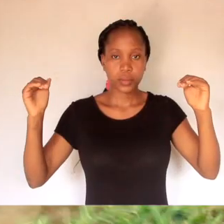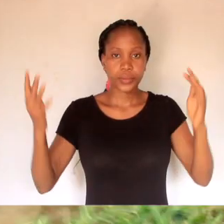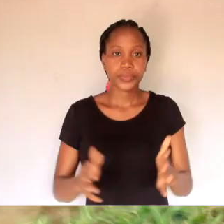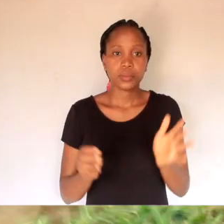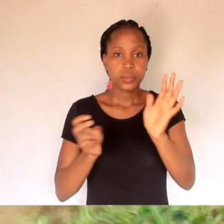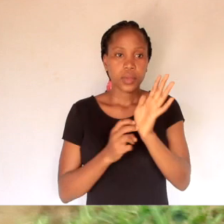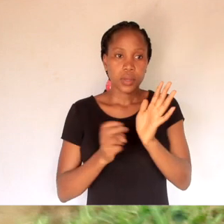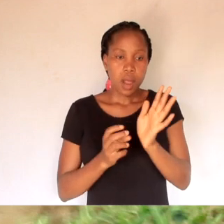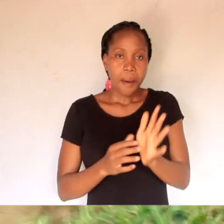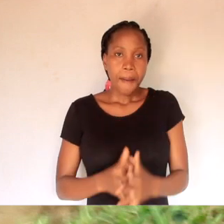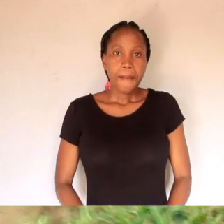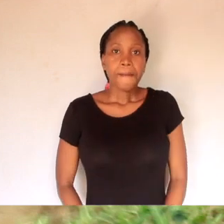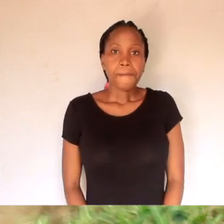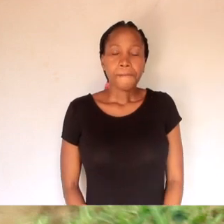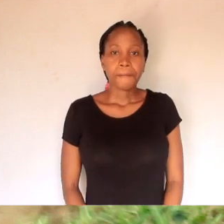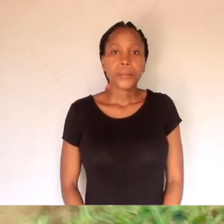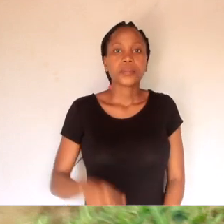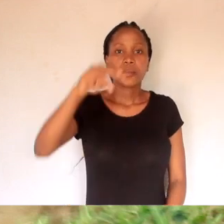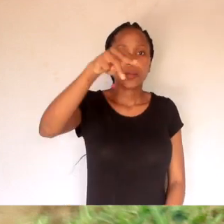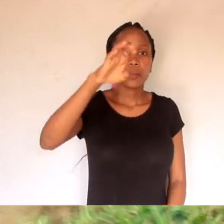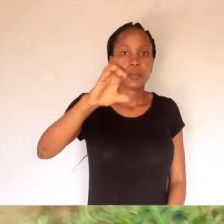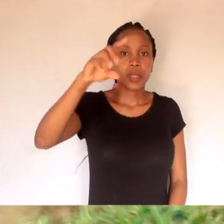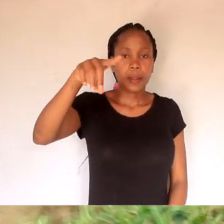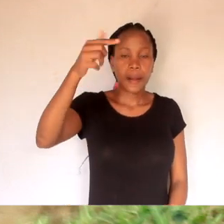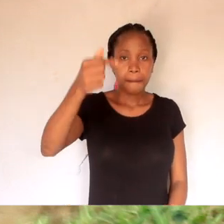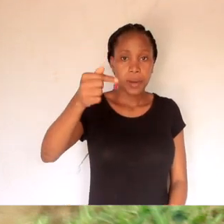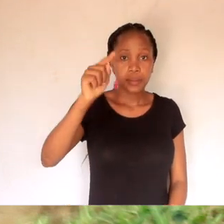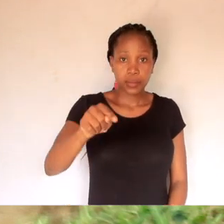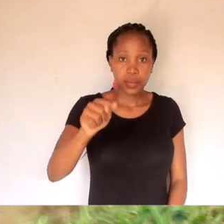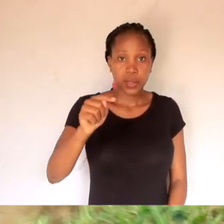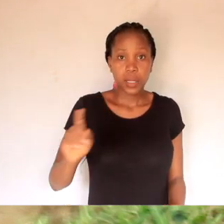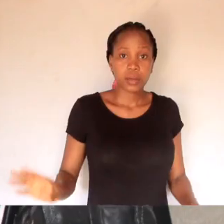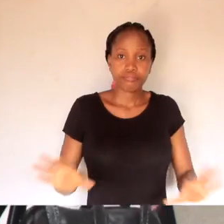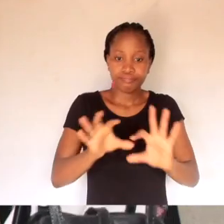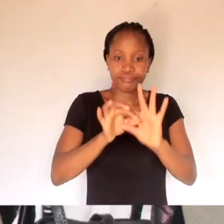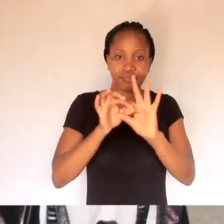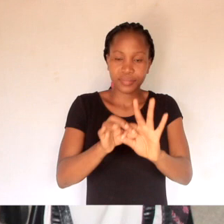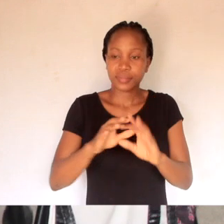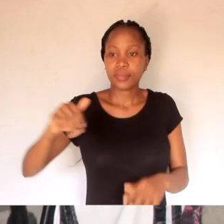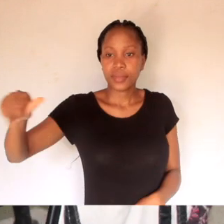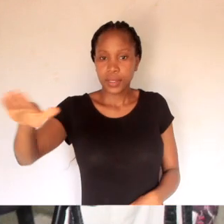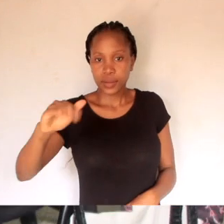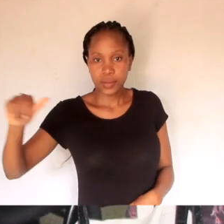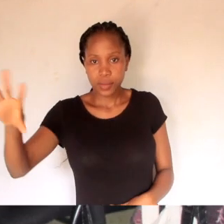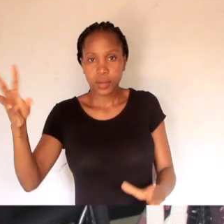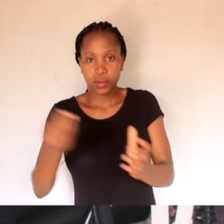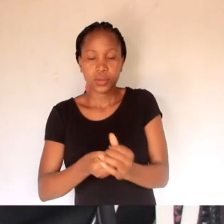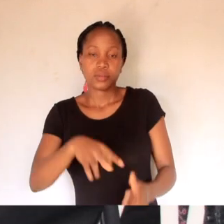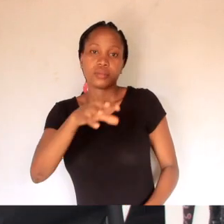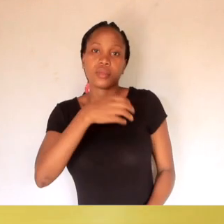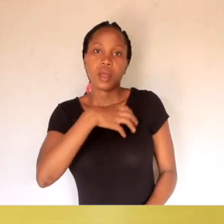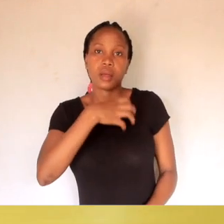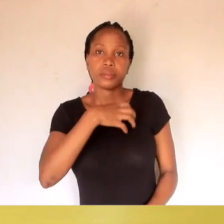O MEP passou a ser o elo de ligação entre a sociedade civil e o Ministério da Educação. Temos no MEP